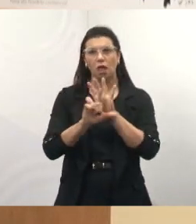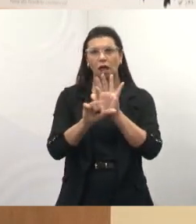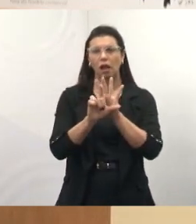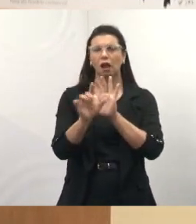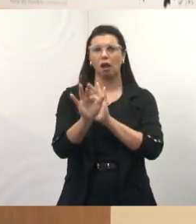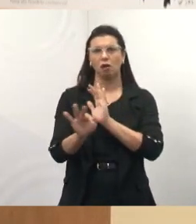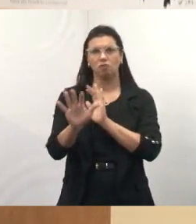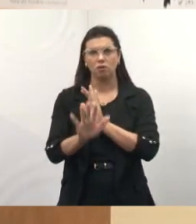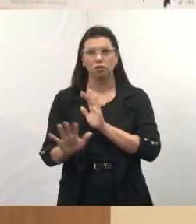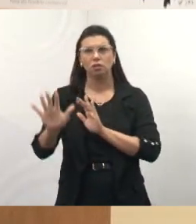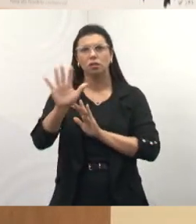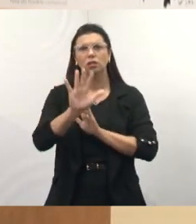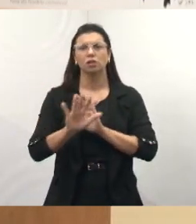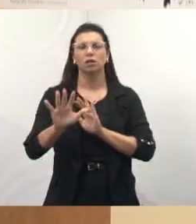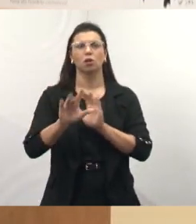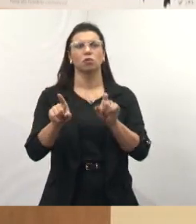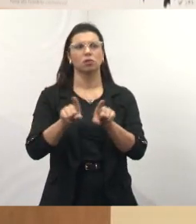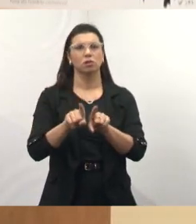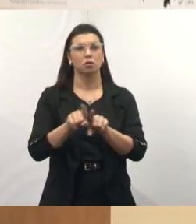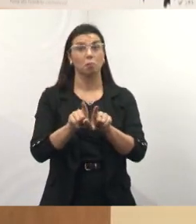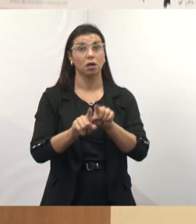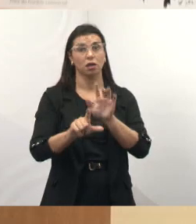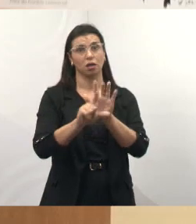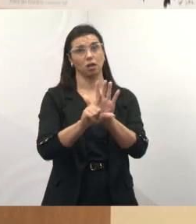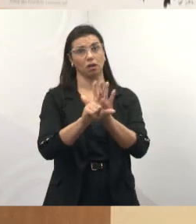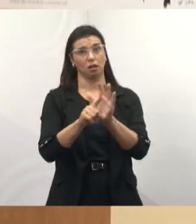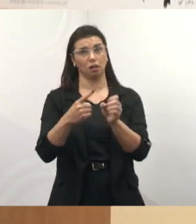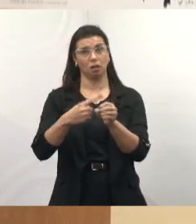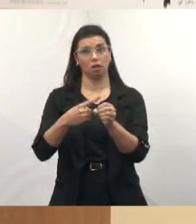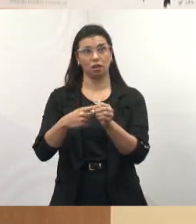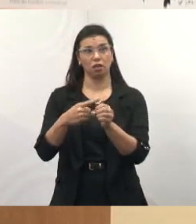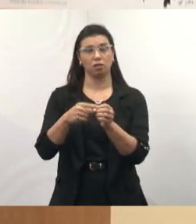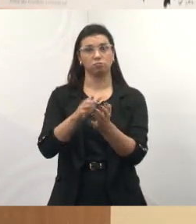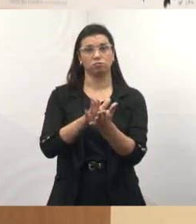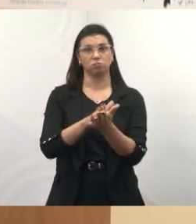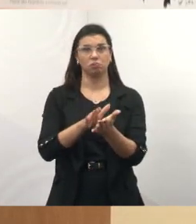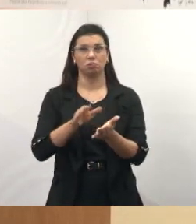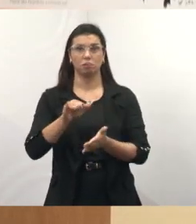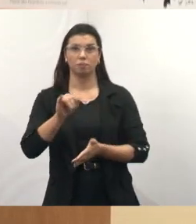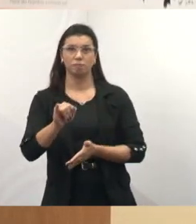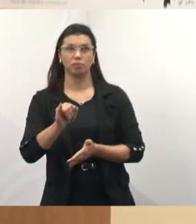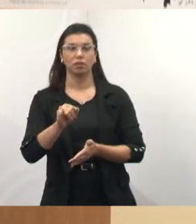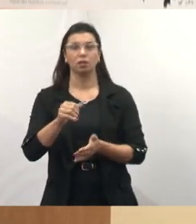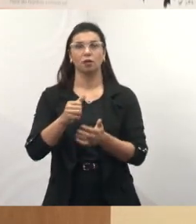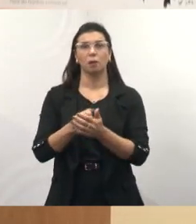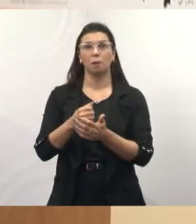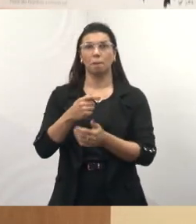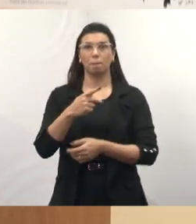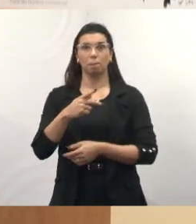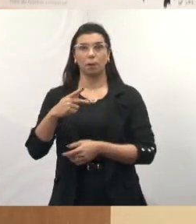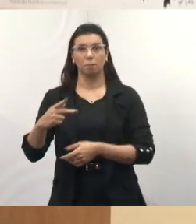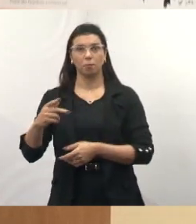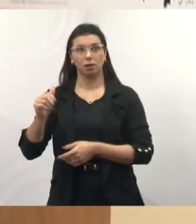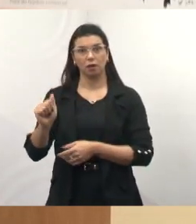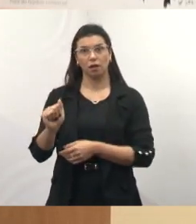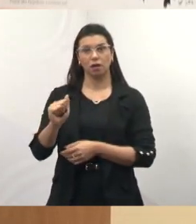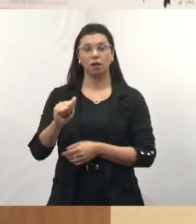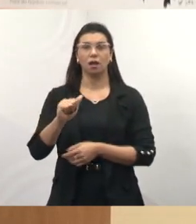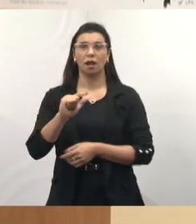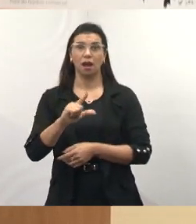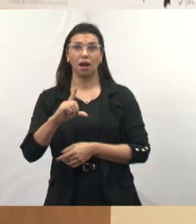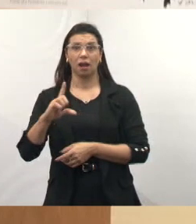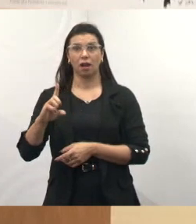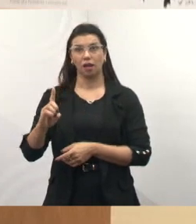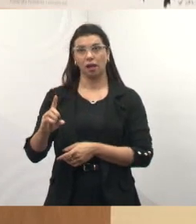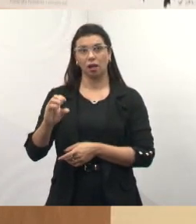parâmetros fixados nas leis municipais, em especial PPA, LDO e Lei Orçamentária Anual. Quando o